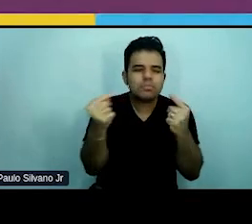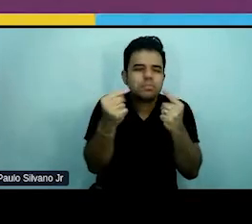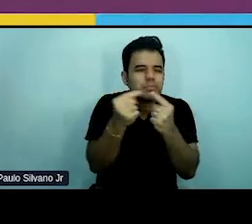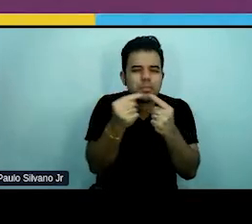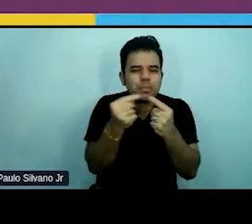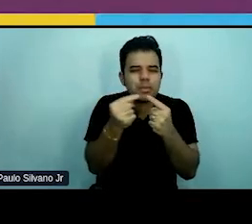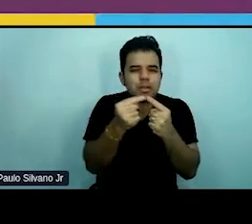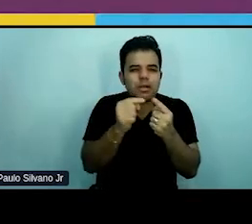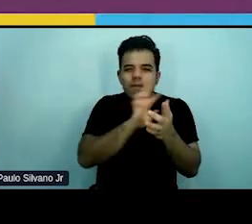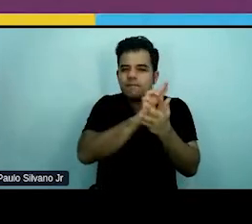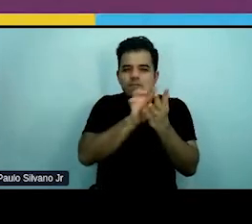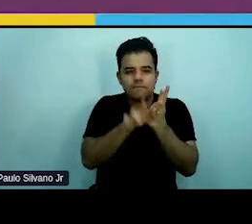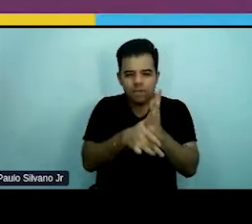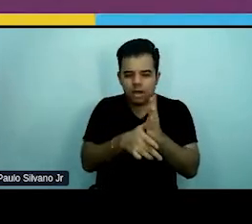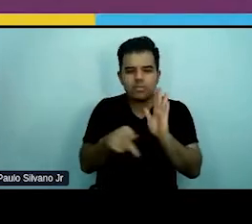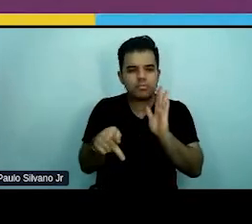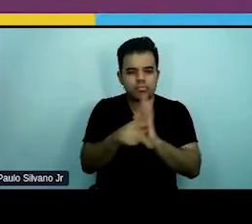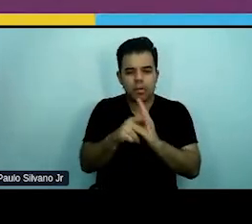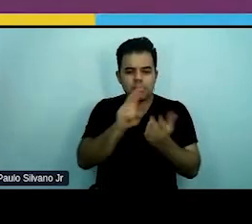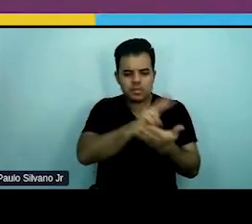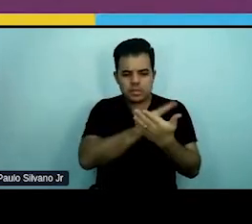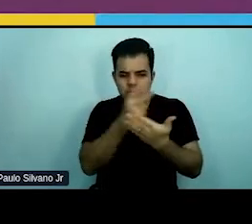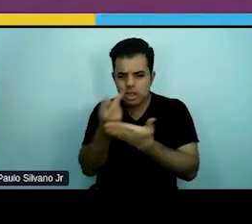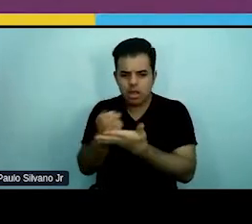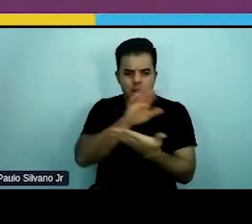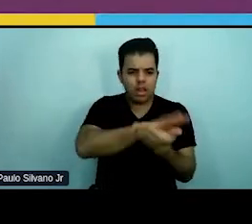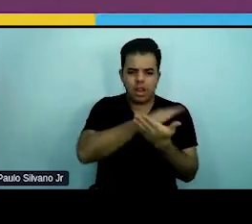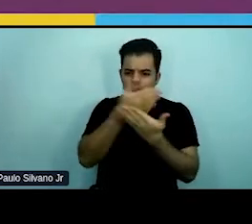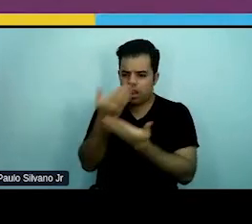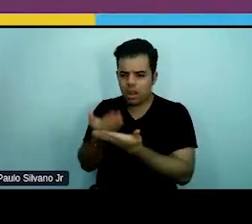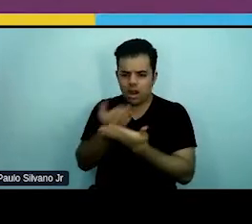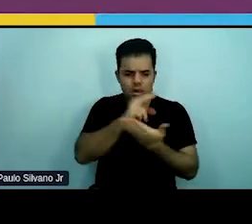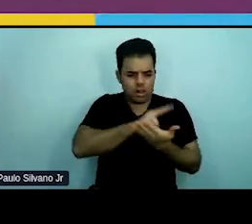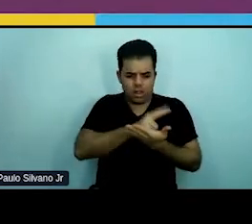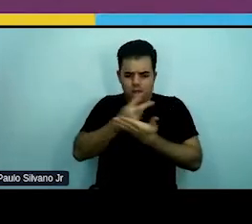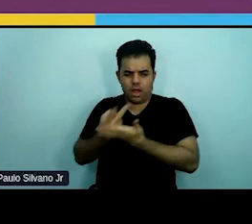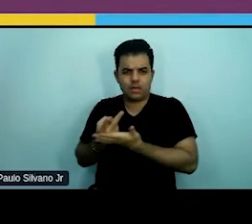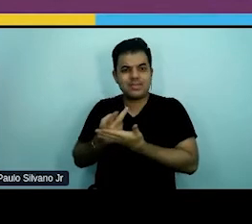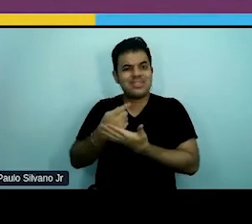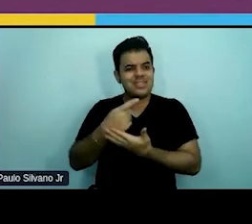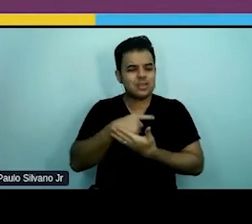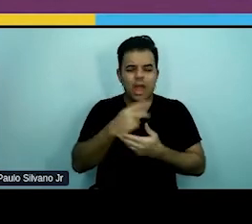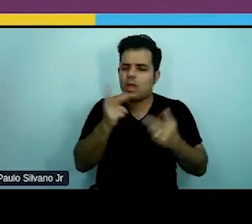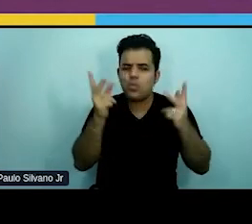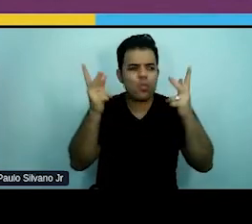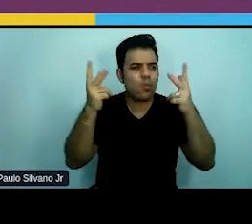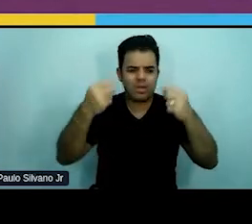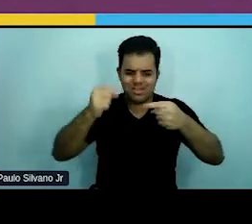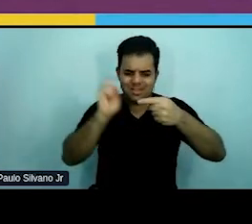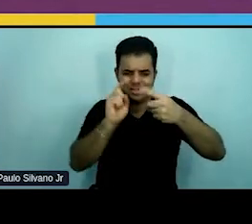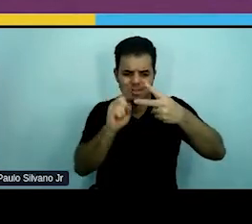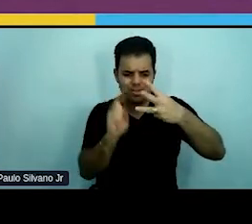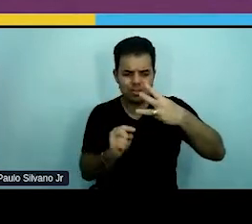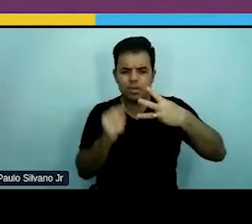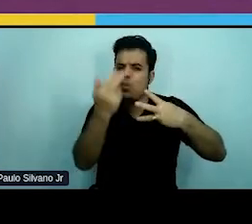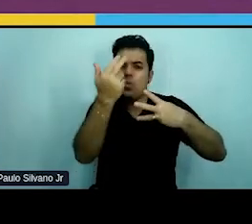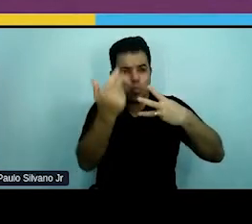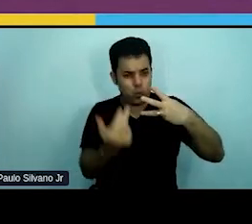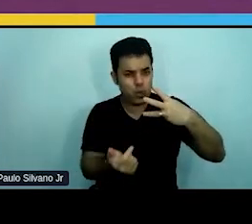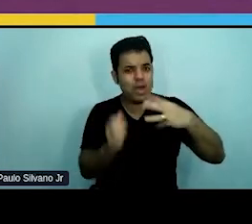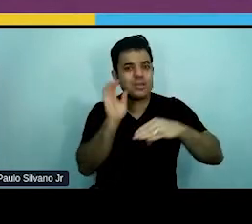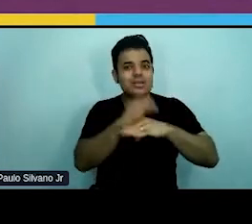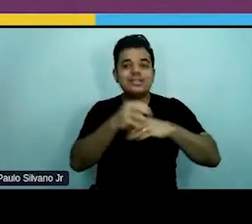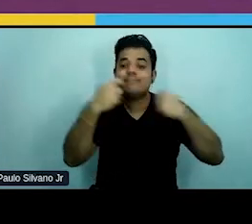esses tipos de máquina de tradução, né, eles têm aí um elemento em comum, né, que o que elas precisam é